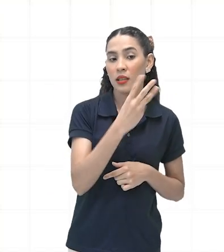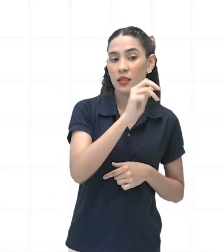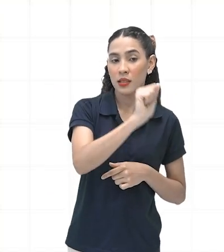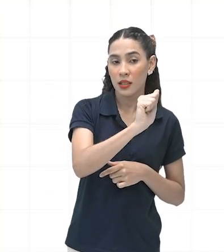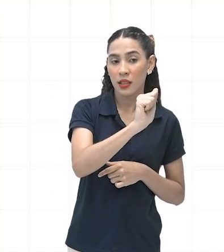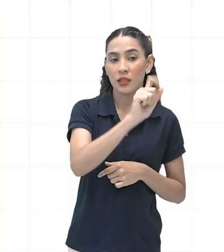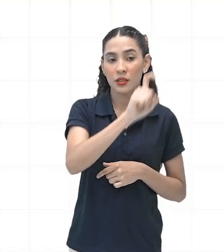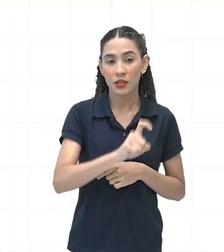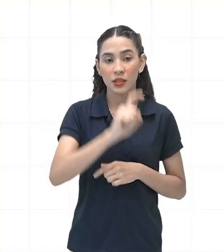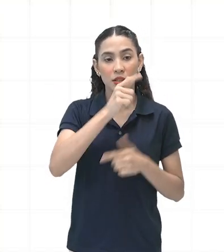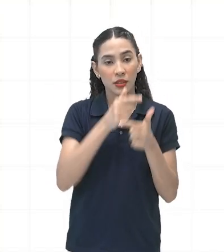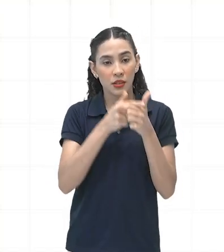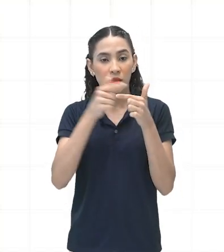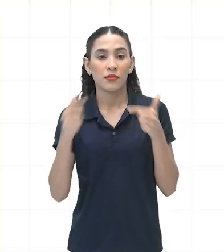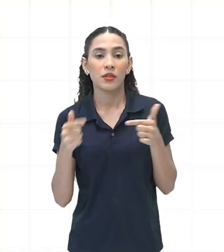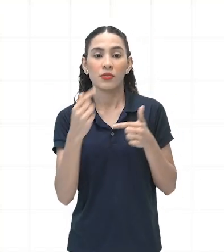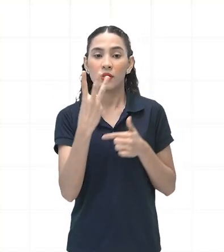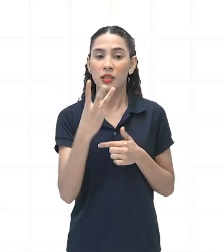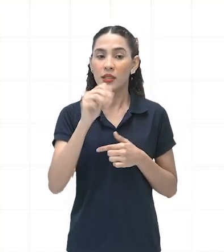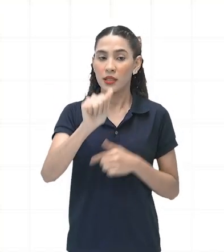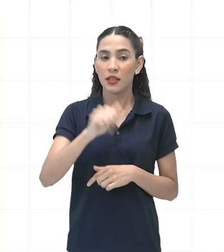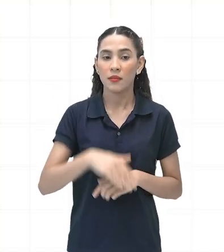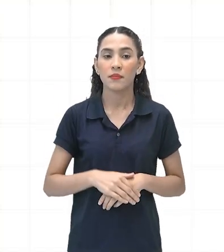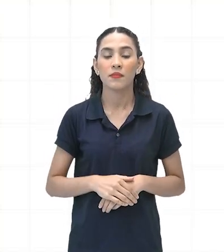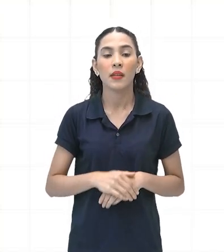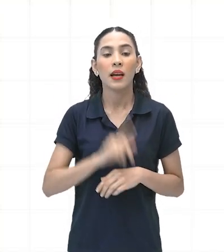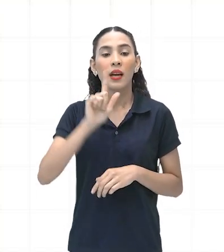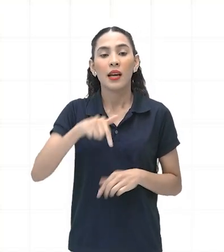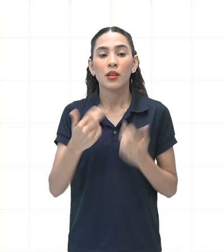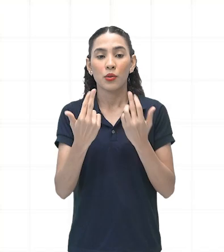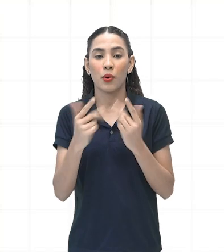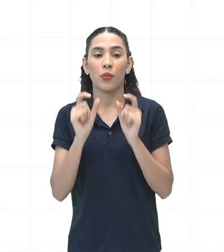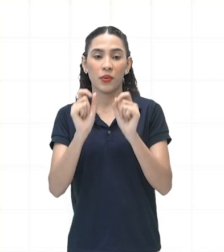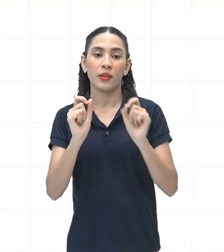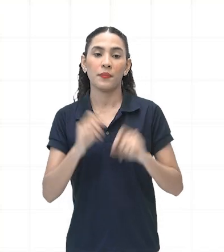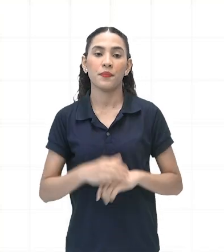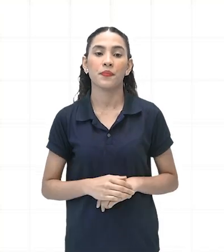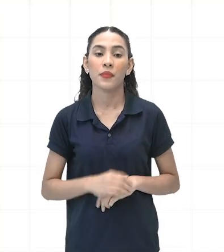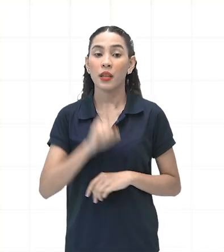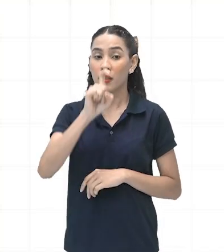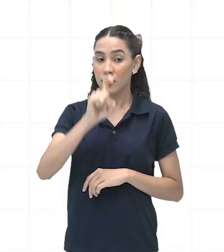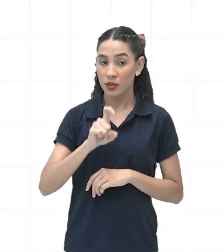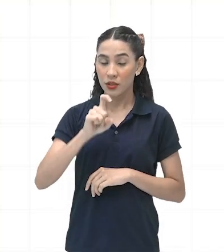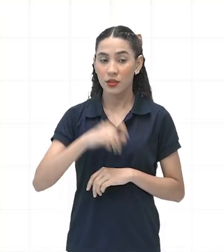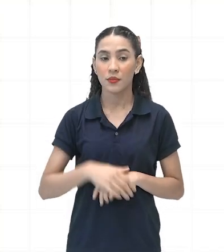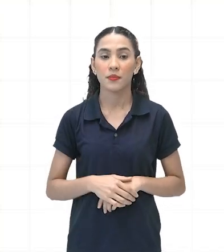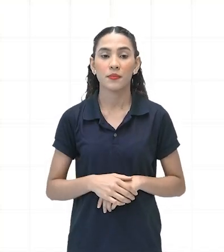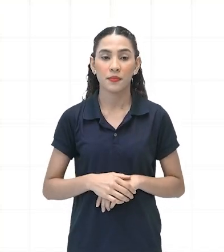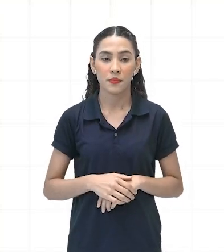3a, 3ax dividido por 3a, vai sobrar exatamente quem? O x.